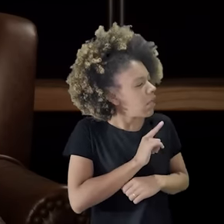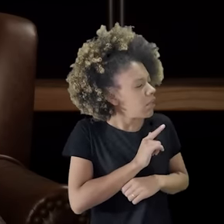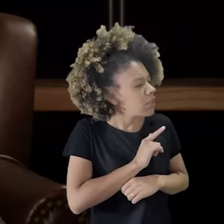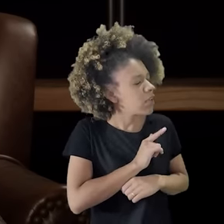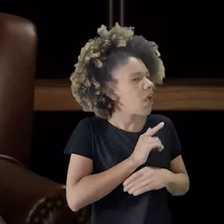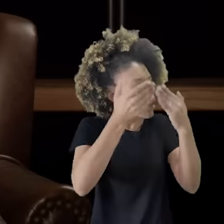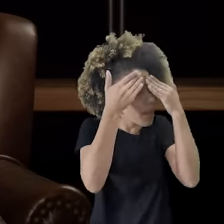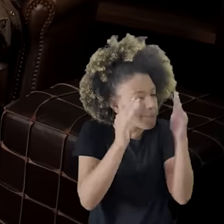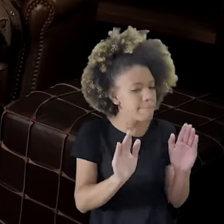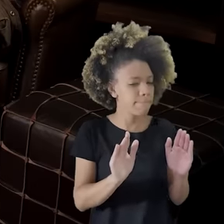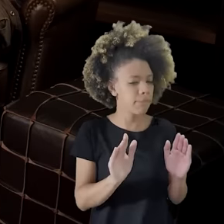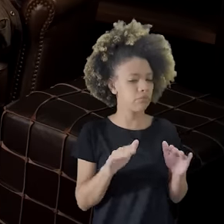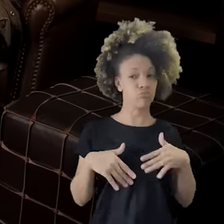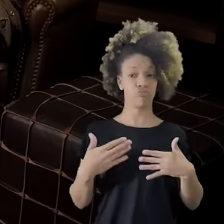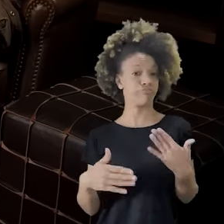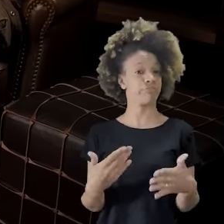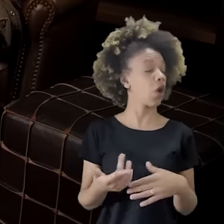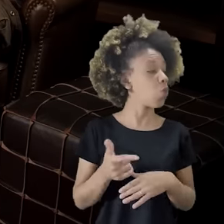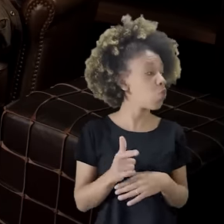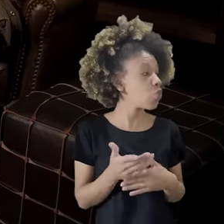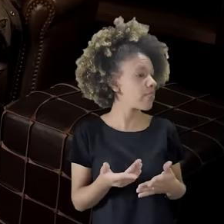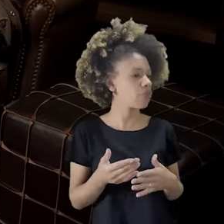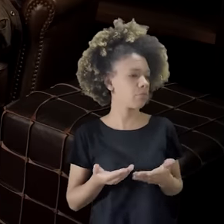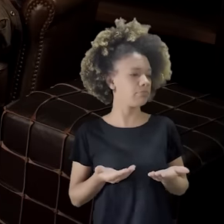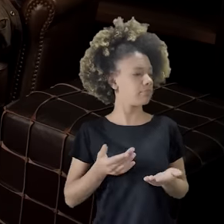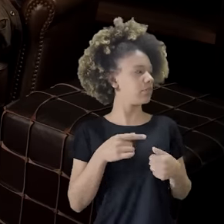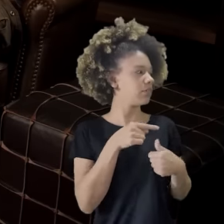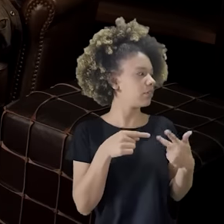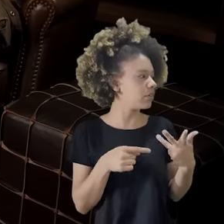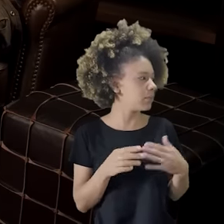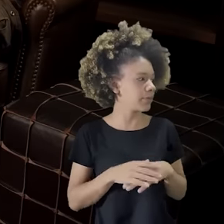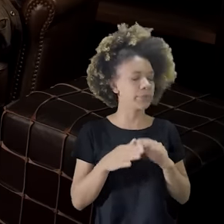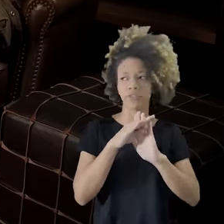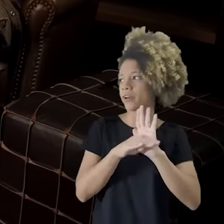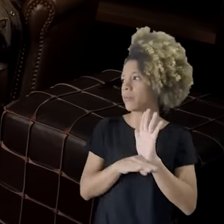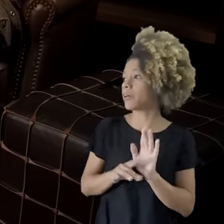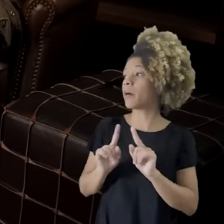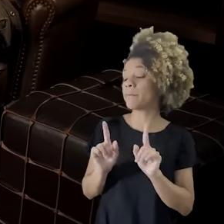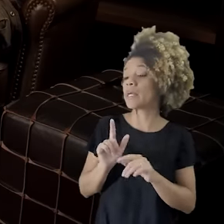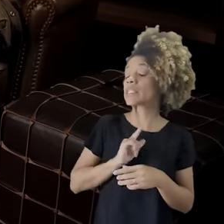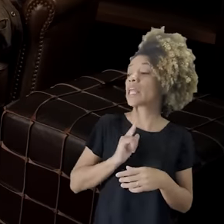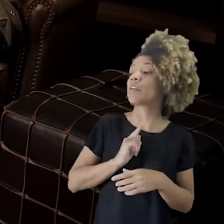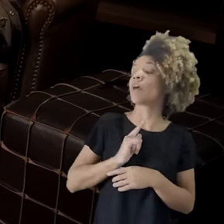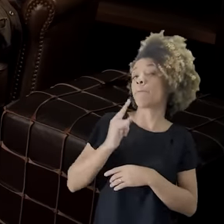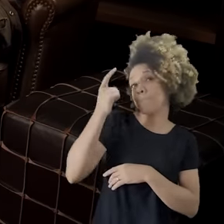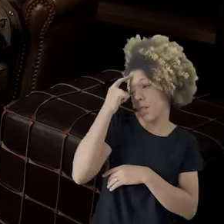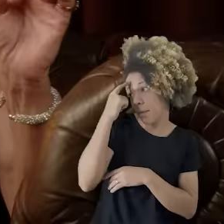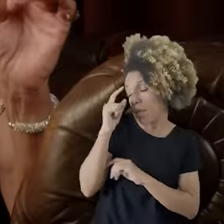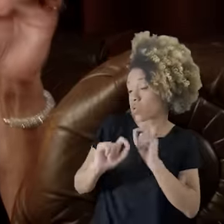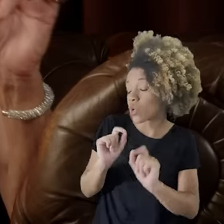não é tão expansiva os trejeitos não tem tanto trejeito mas ela se comporta como uma mulher você também feminina porque